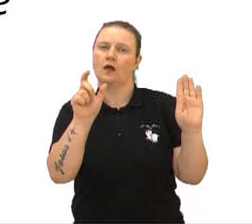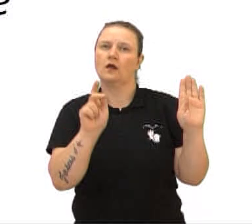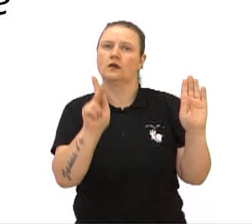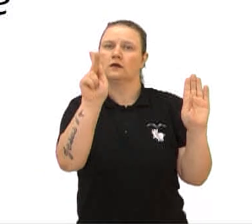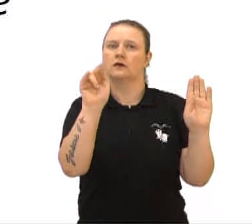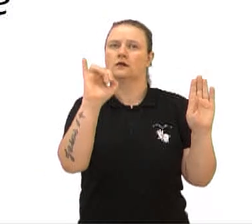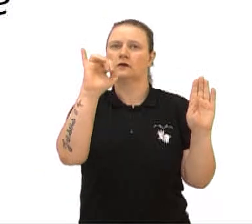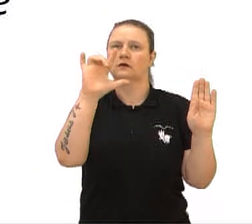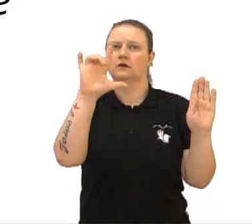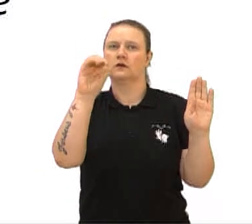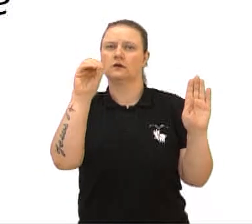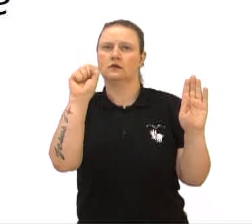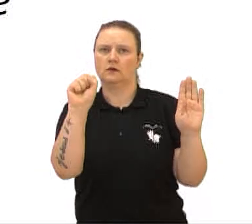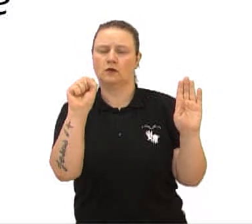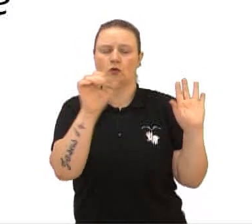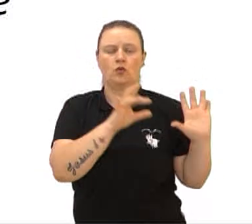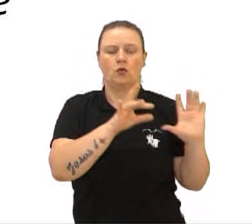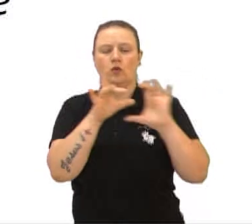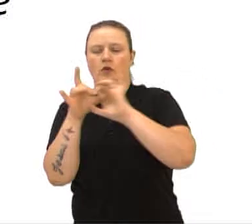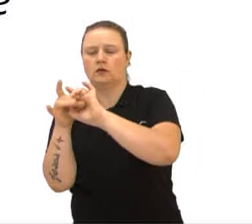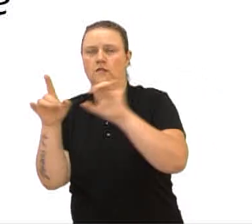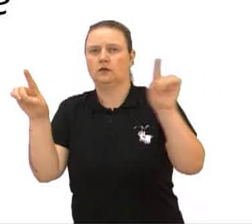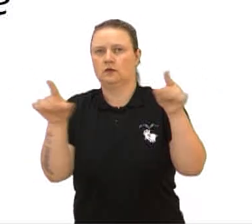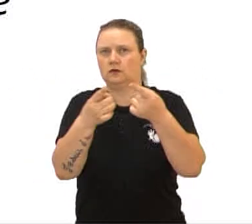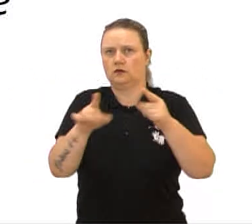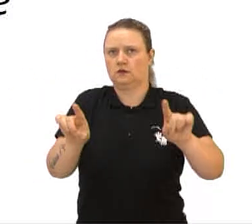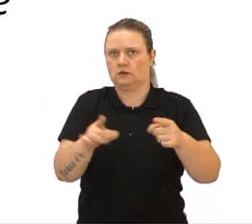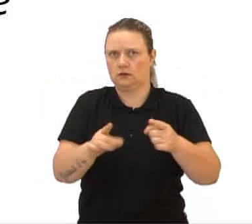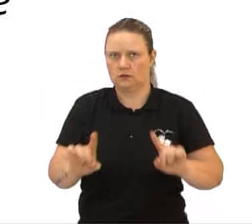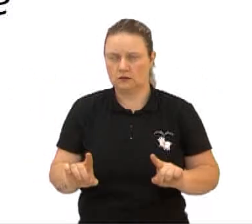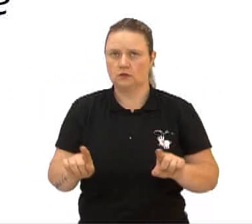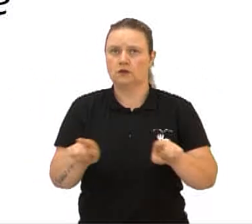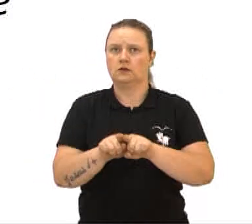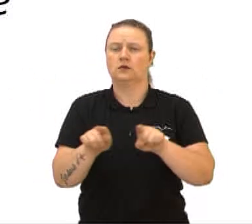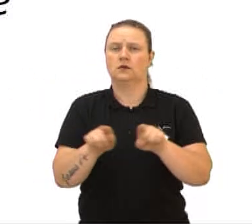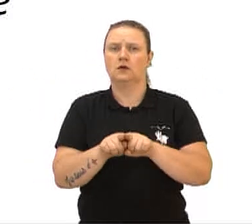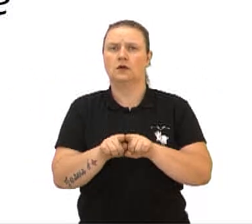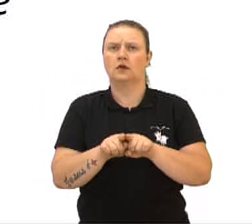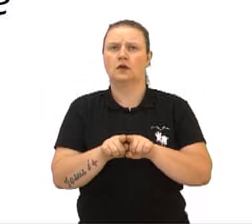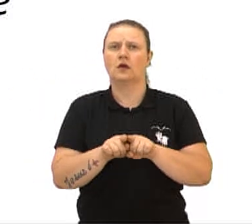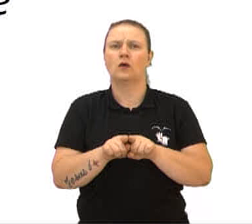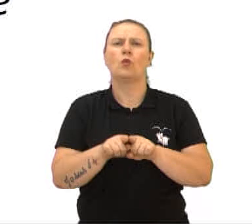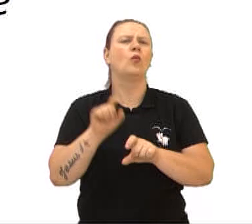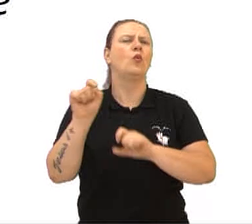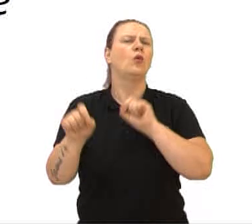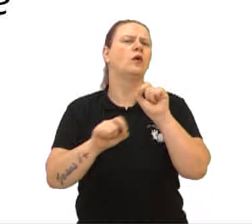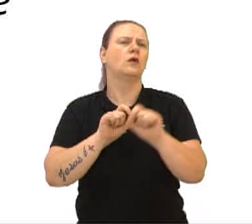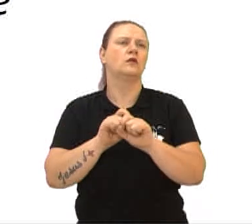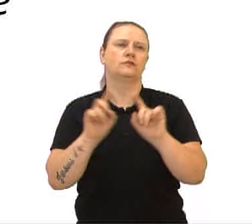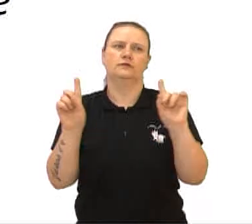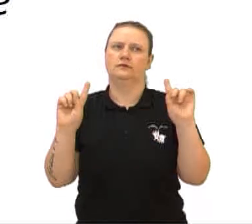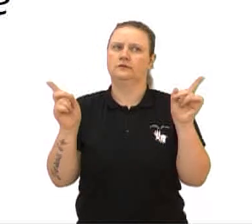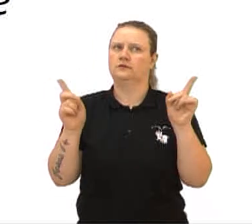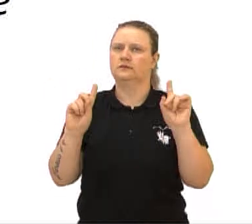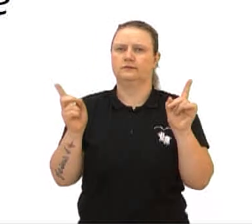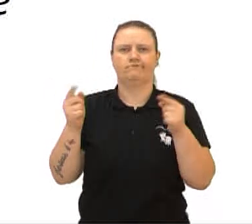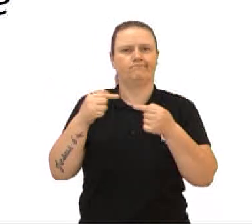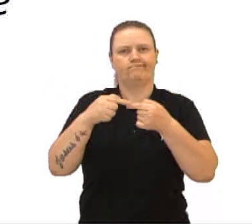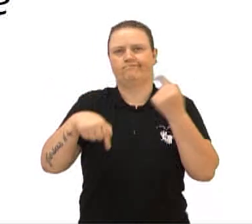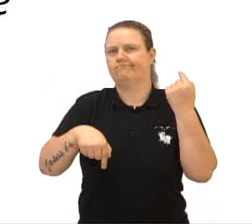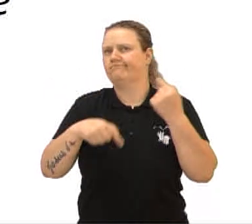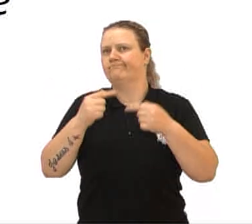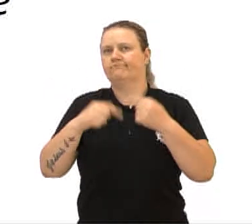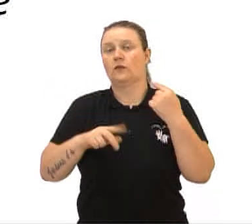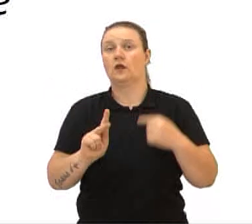quilos, no contexto da canção, significa o alcance da banda Os Coyotes. Não, a palavra quilos no contexto da canção